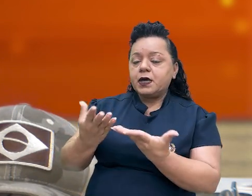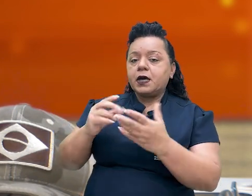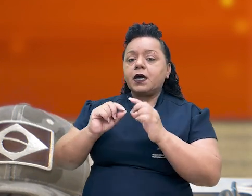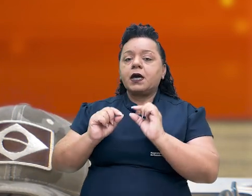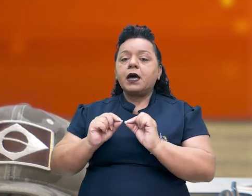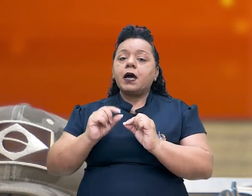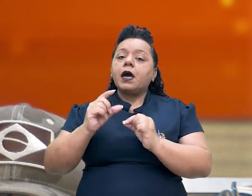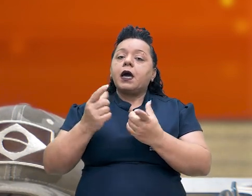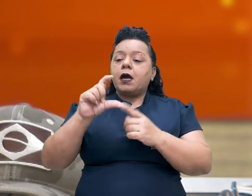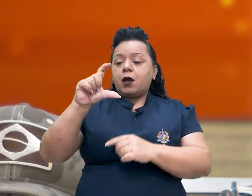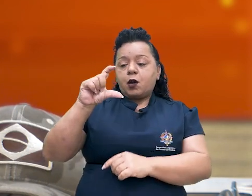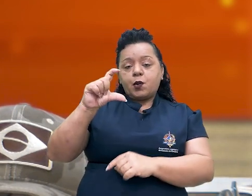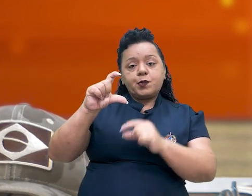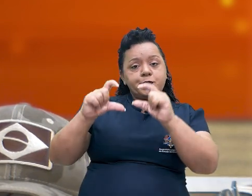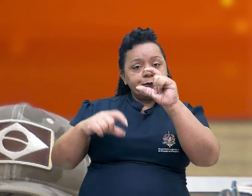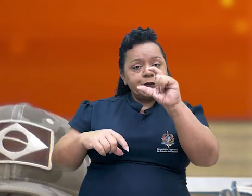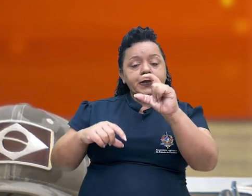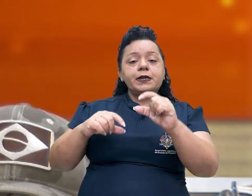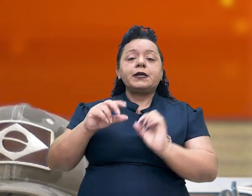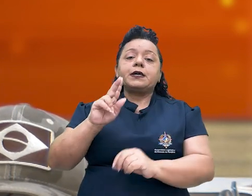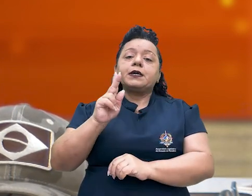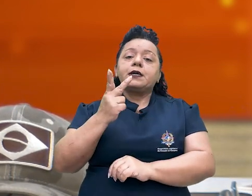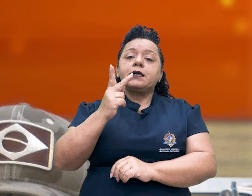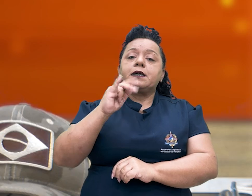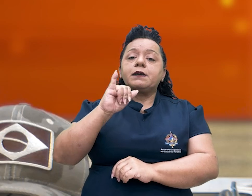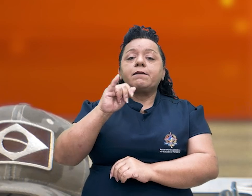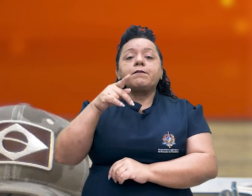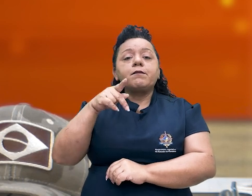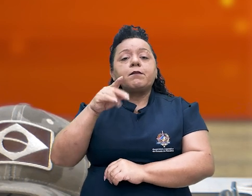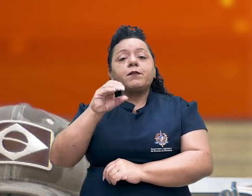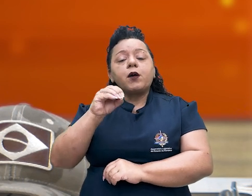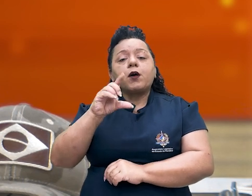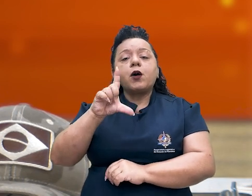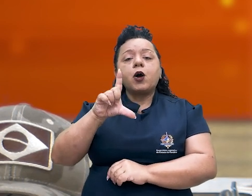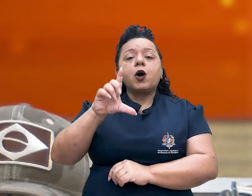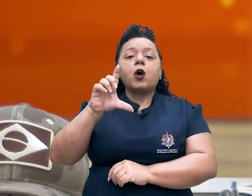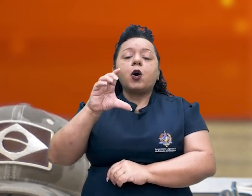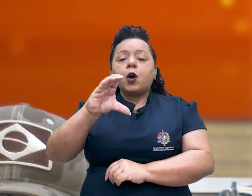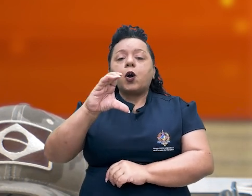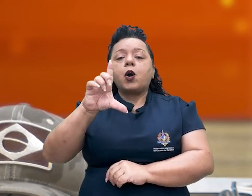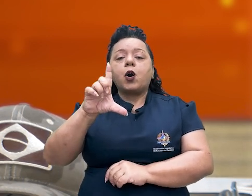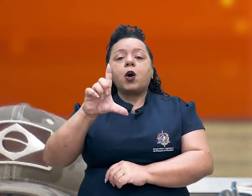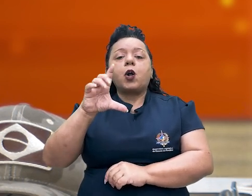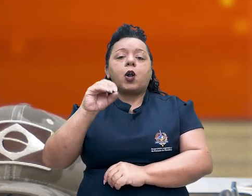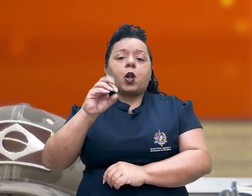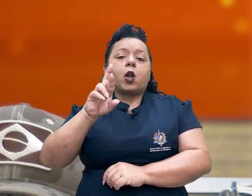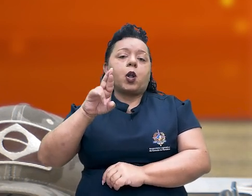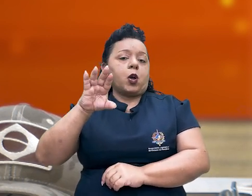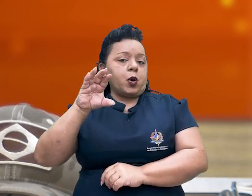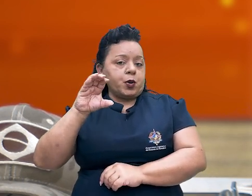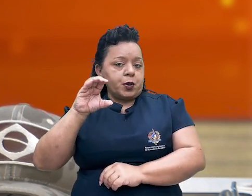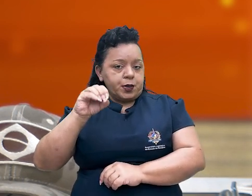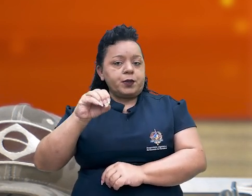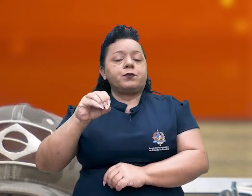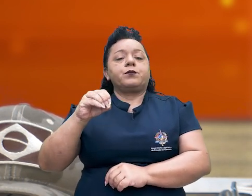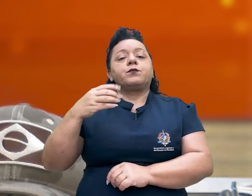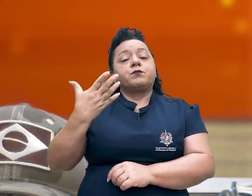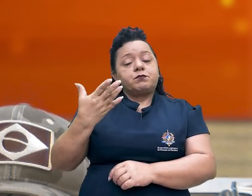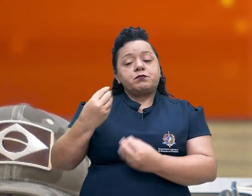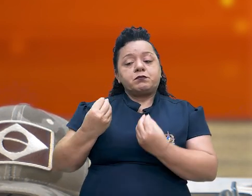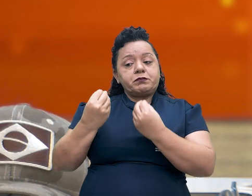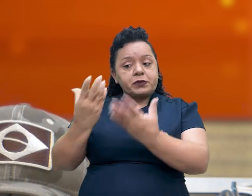poder beber dessa água né Uhum até chegada da da Defesa Civil para poder atender esse com esse auxílio